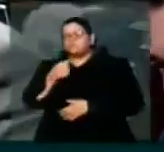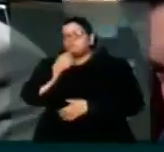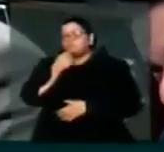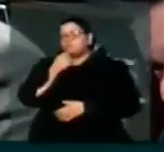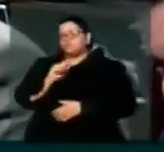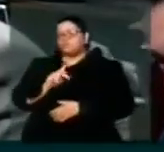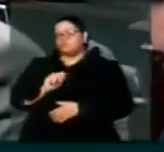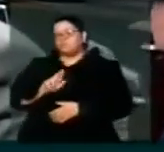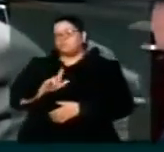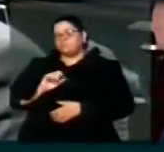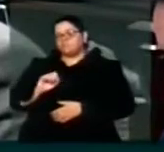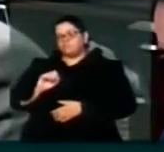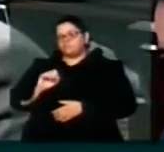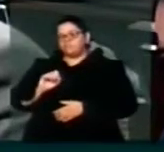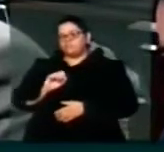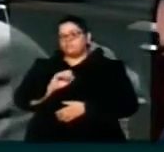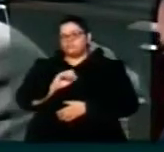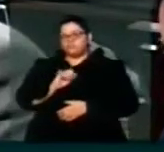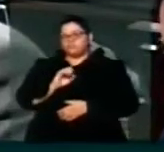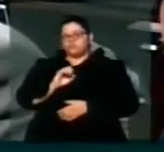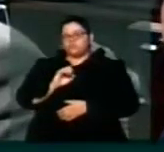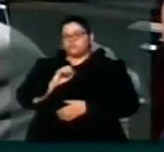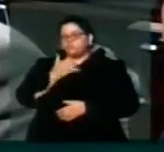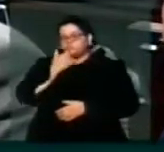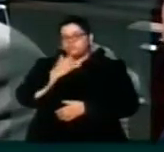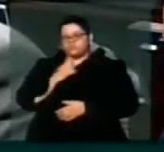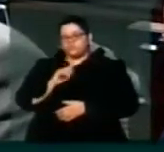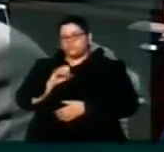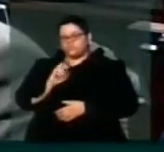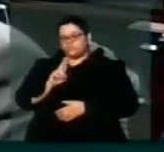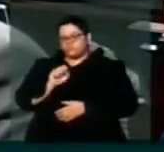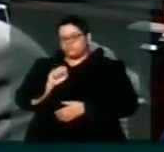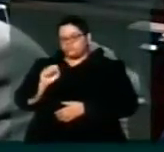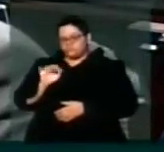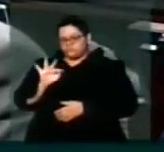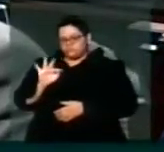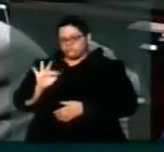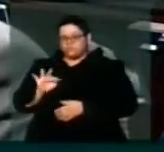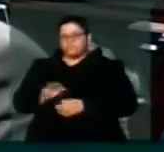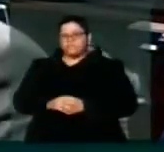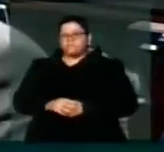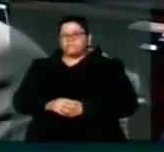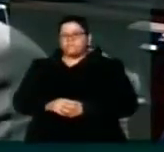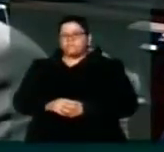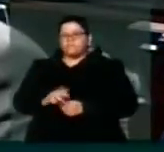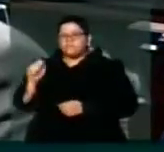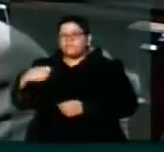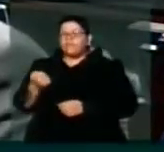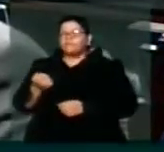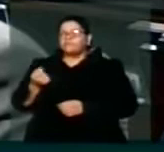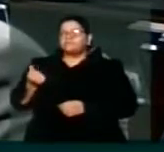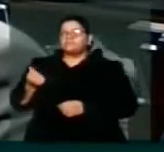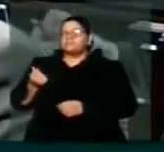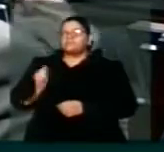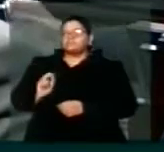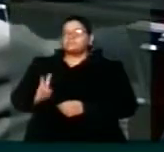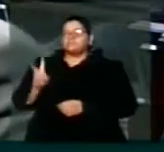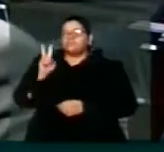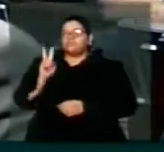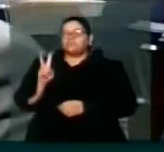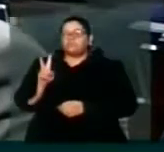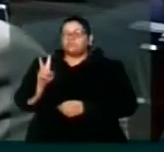Roberto, do senhor Roberto Youssef. Mas eles estão sendo sustentadas pelos diretores das empresas que